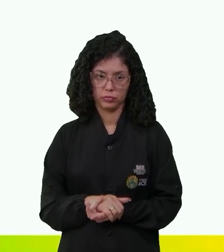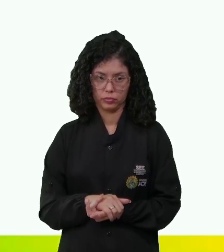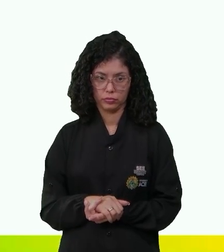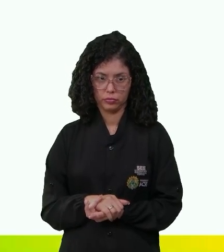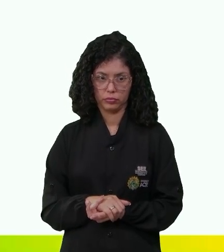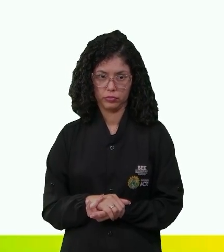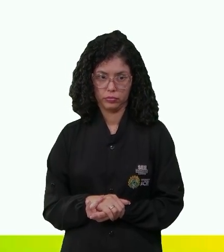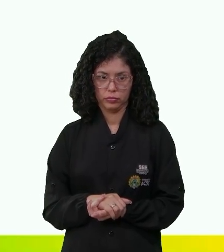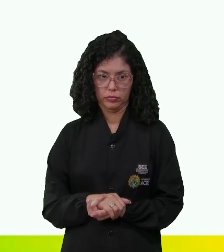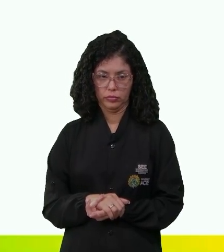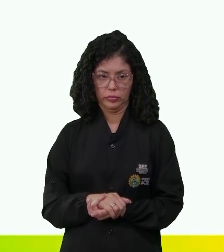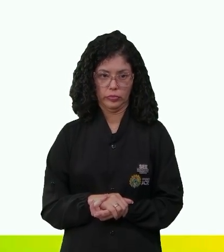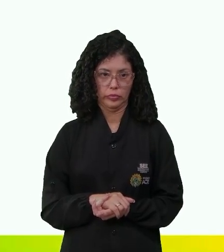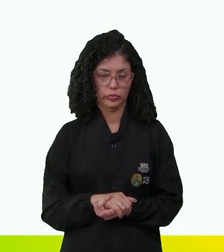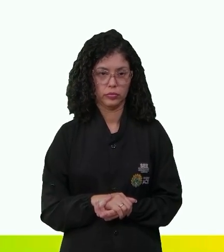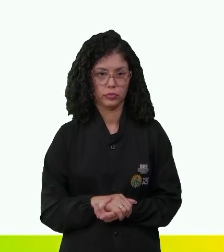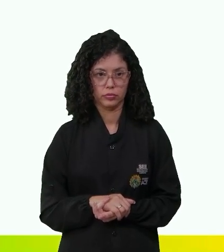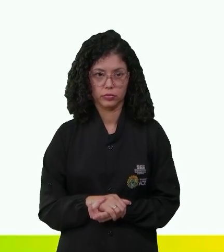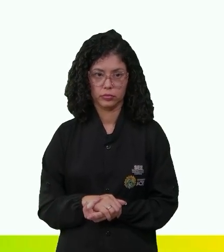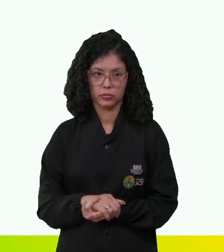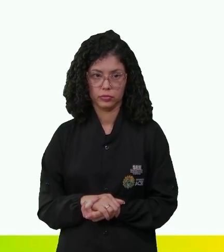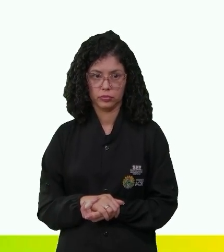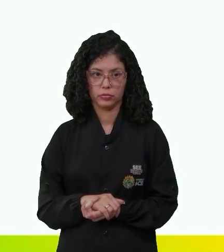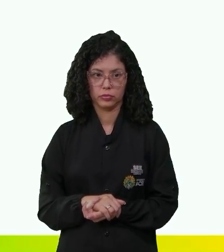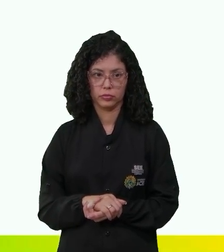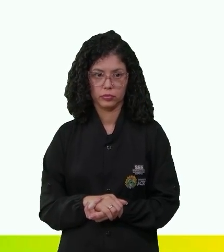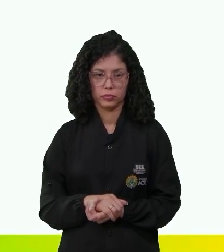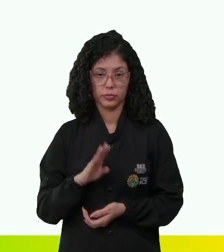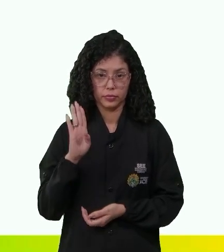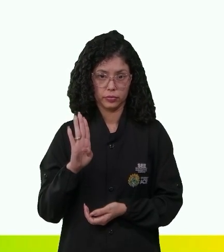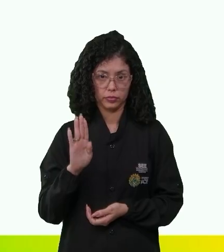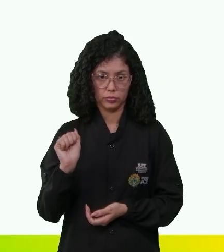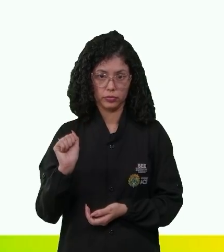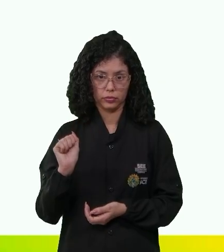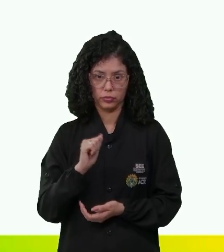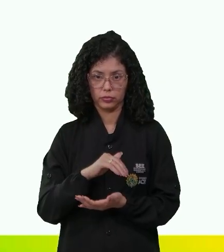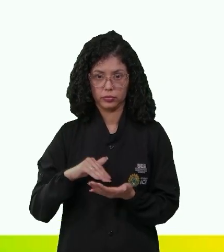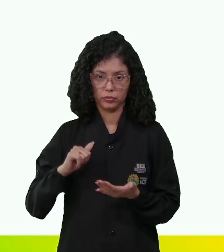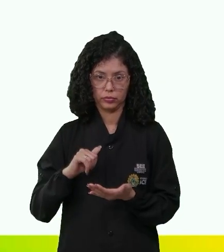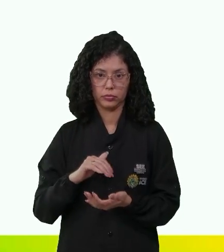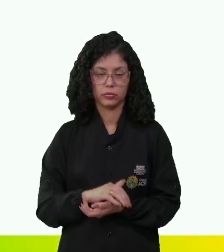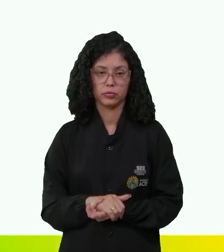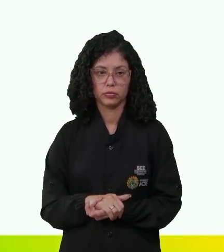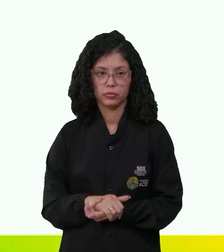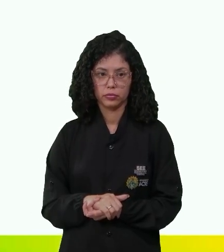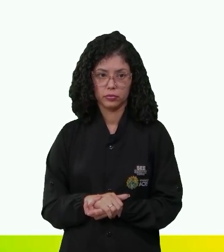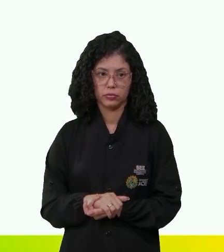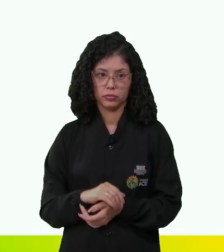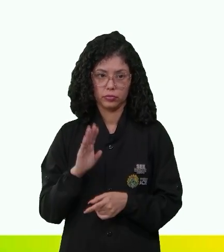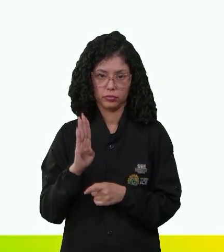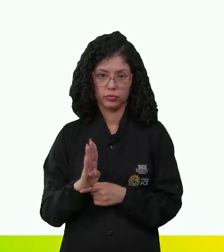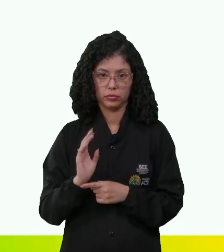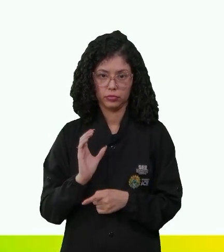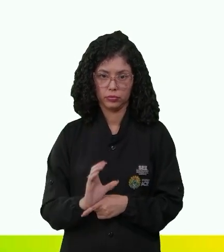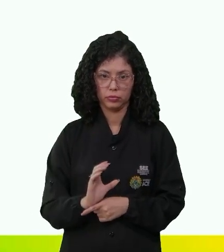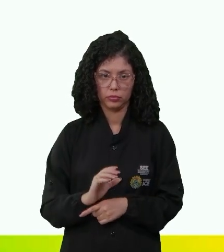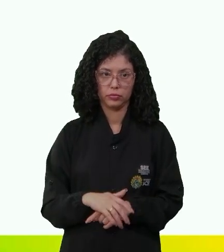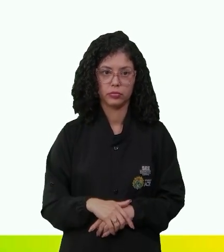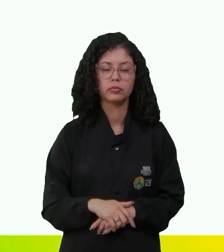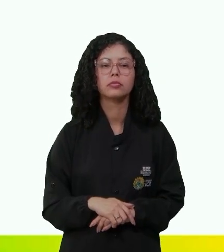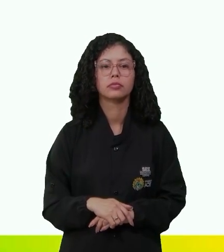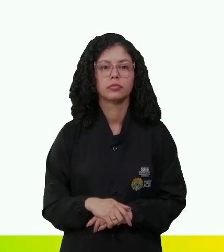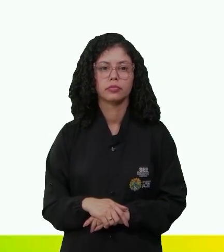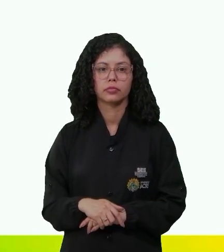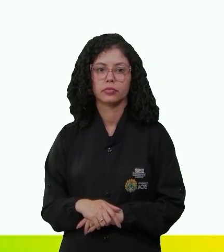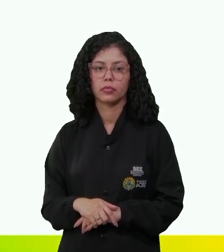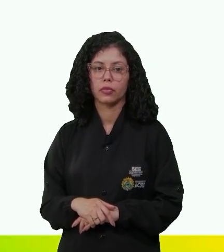na afirmativa. Eu já elimino, então, a letra A. Só fico em dúvida aqui na letra B e na